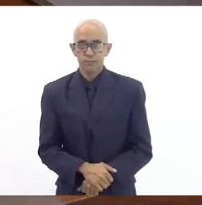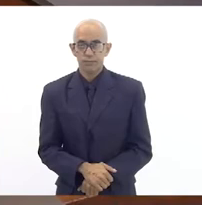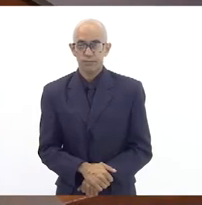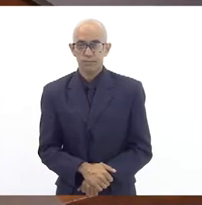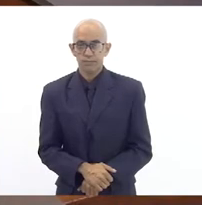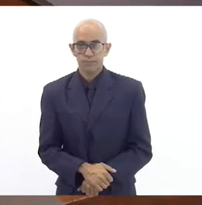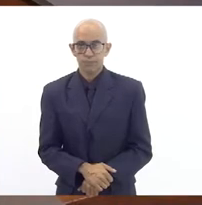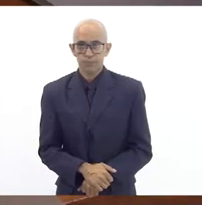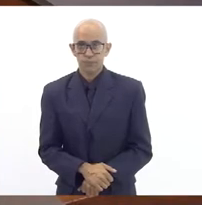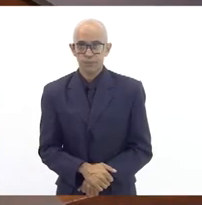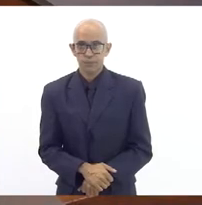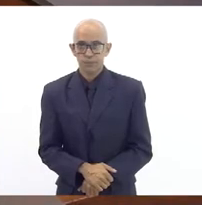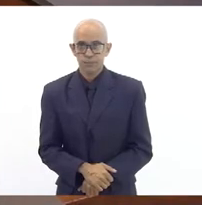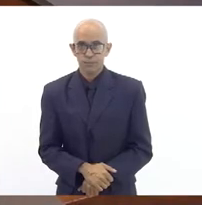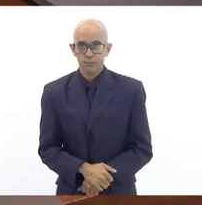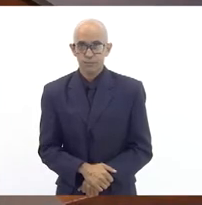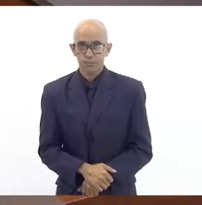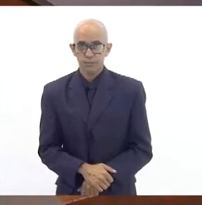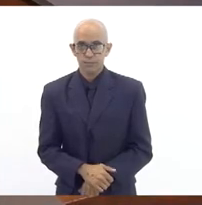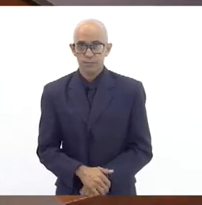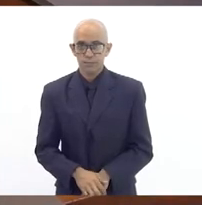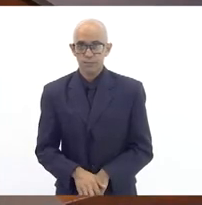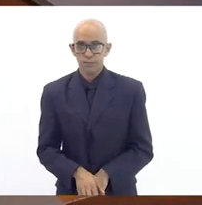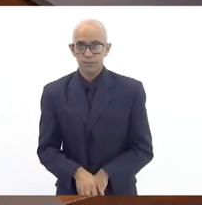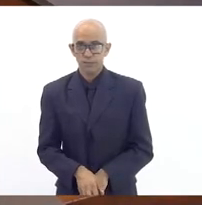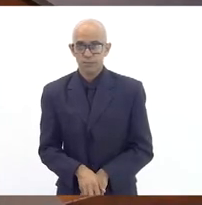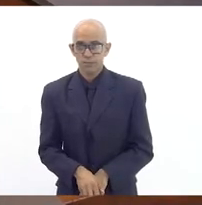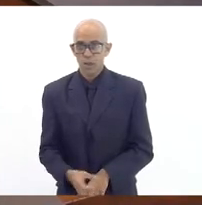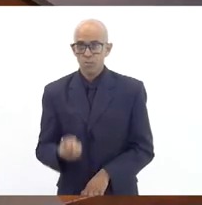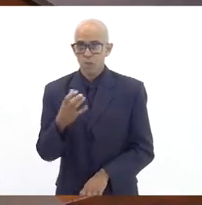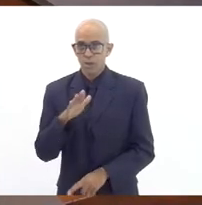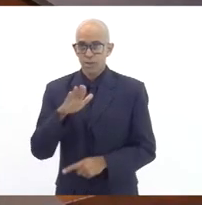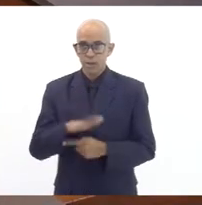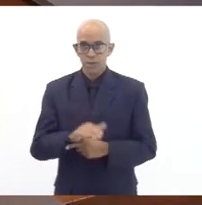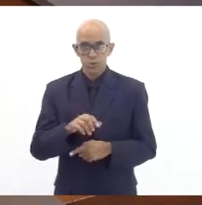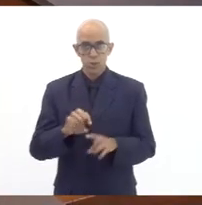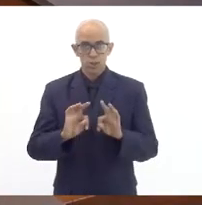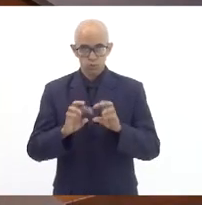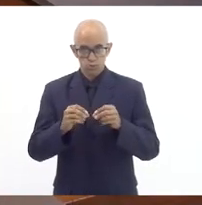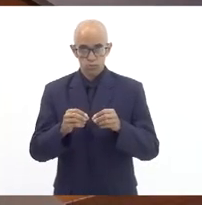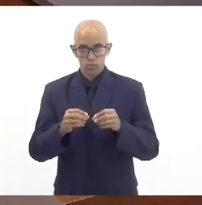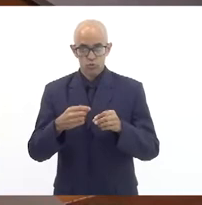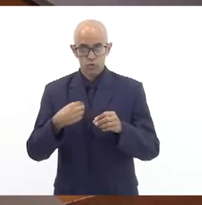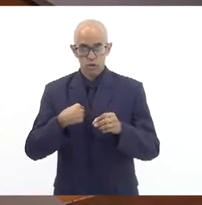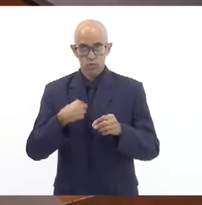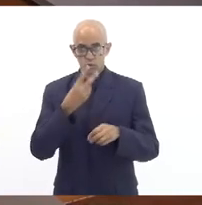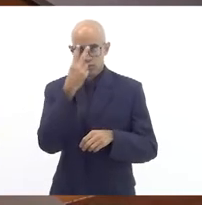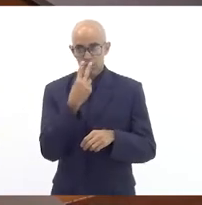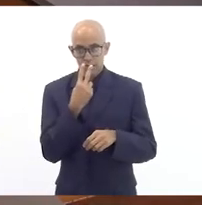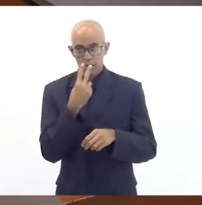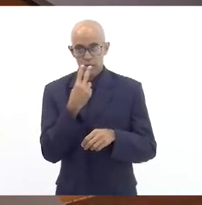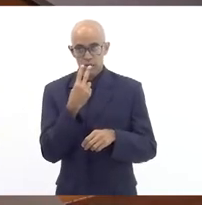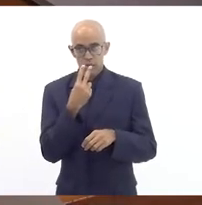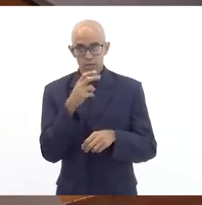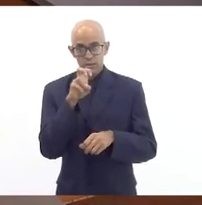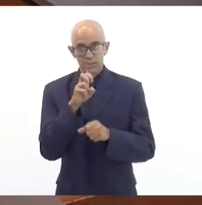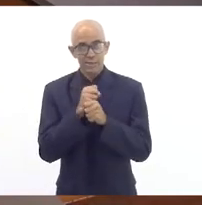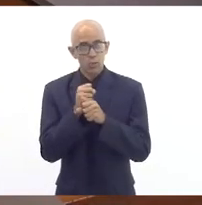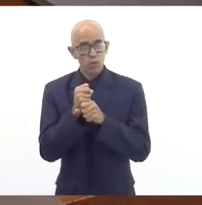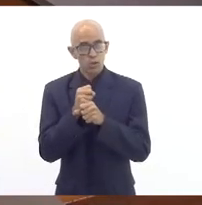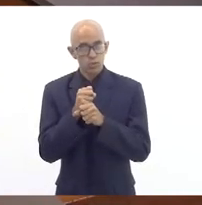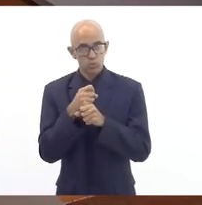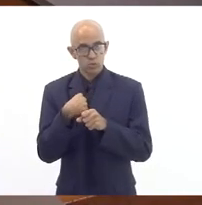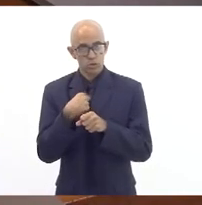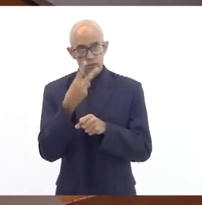Conselheira, membro da Comissão de Acessibilidade. Boa tarde a todos. Eu sou uma pessoa cega, me tornei cega há 5 anos. Vamos lá. Sempre fui